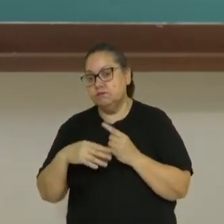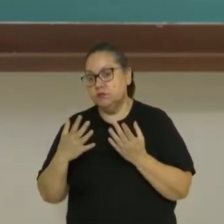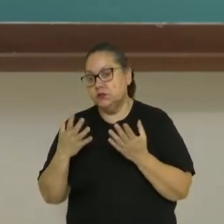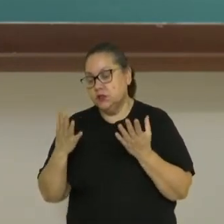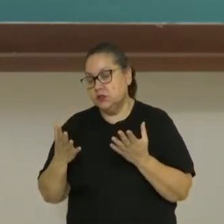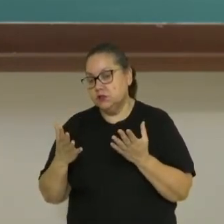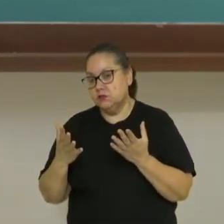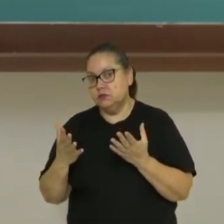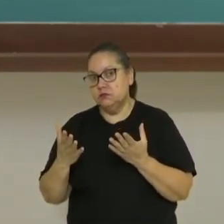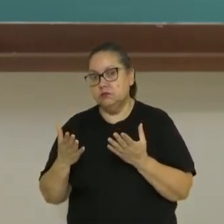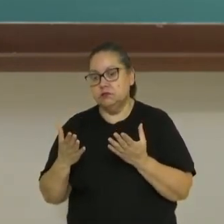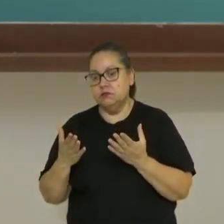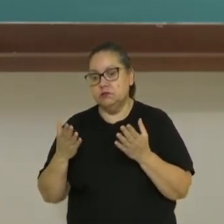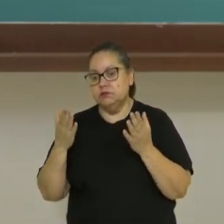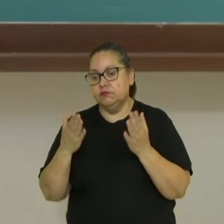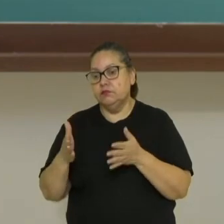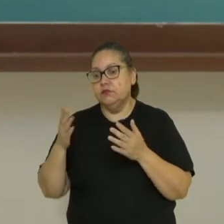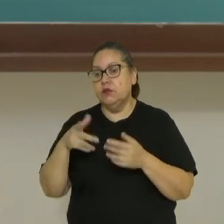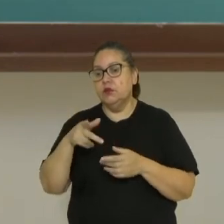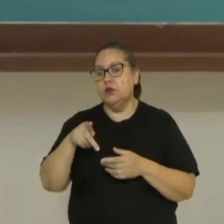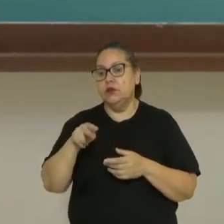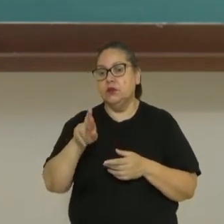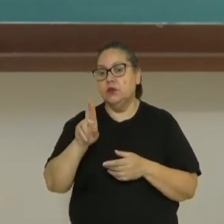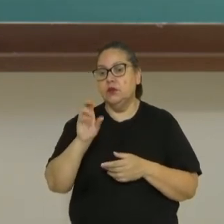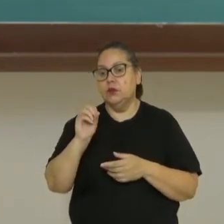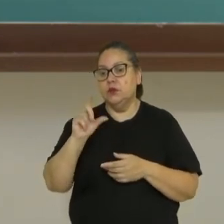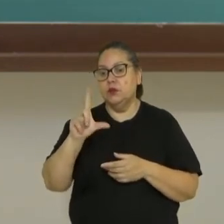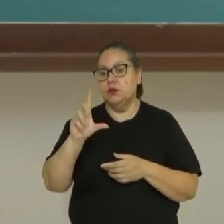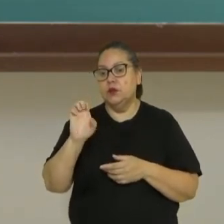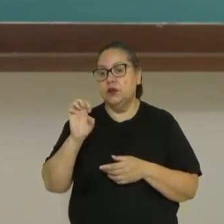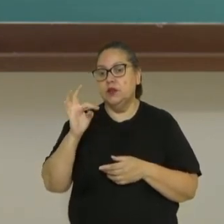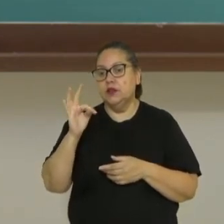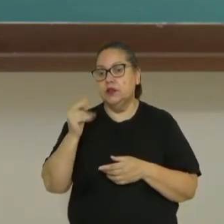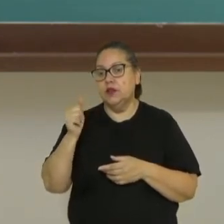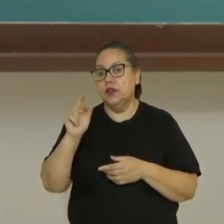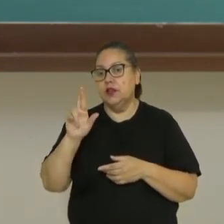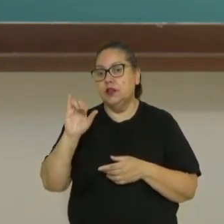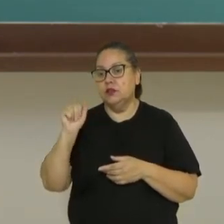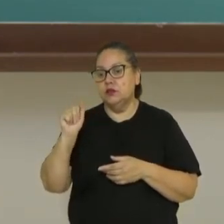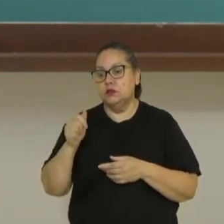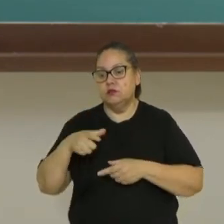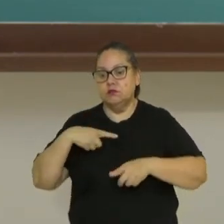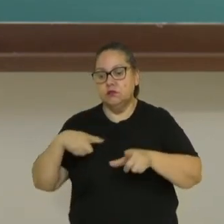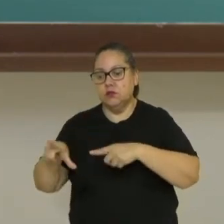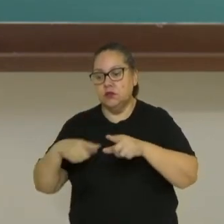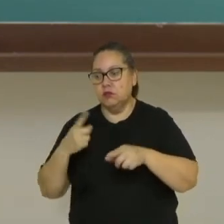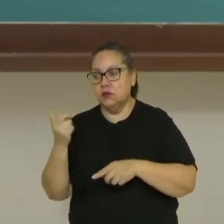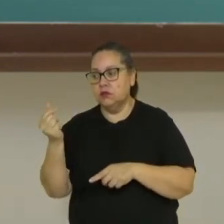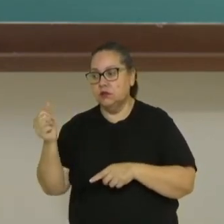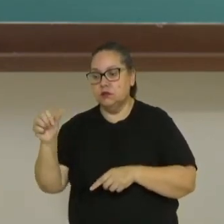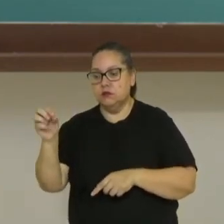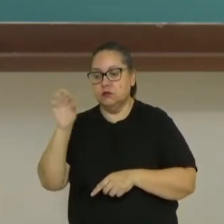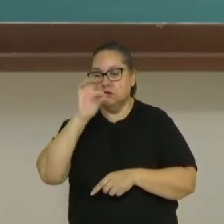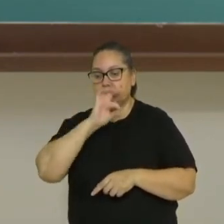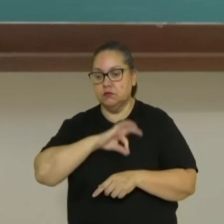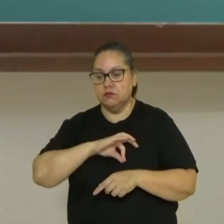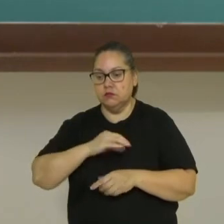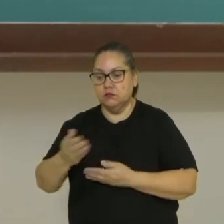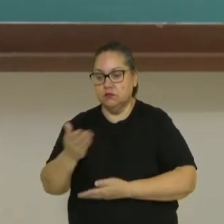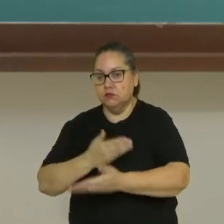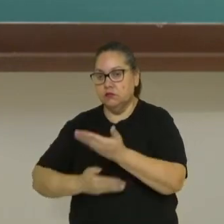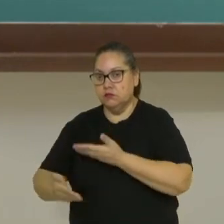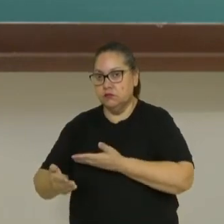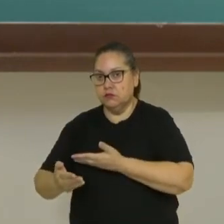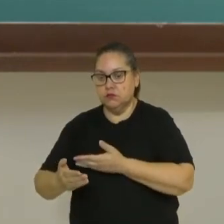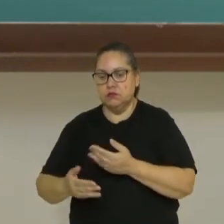nós chamamos de proletária. São as pessoas que trabalham em troca de salário. Lembrando